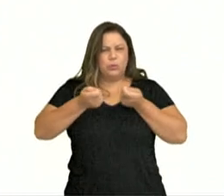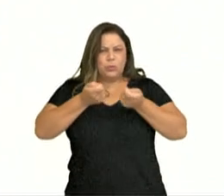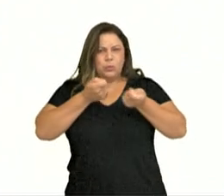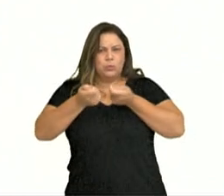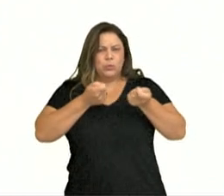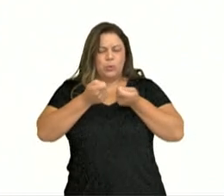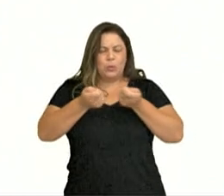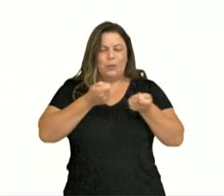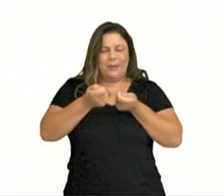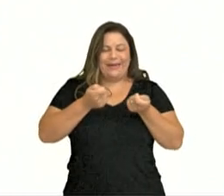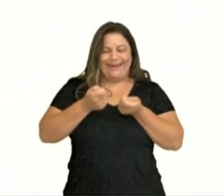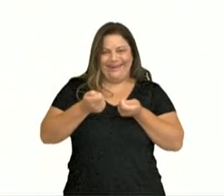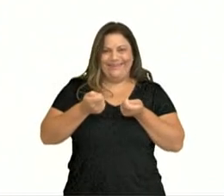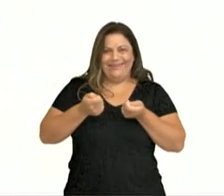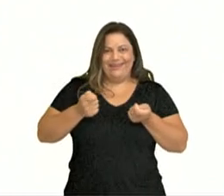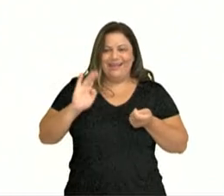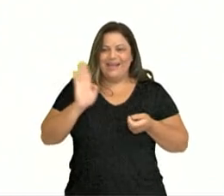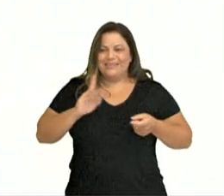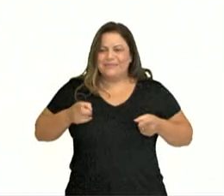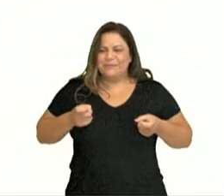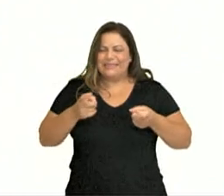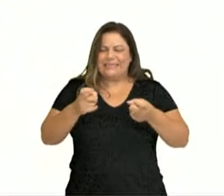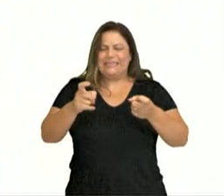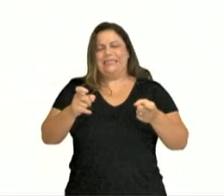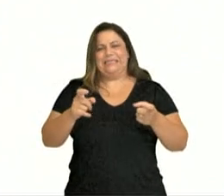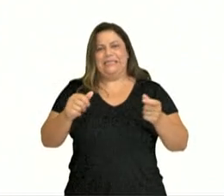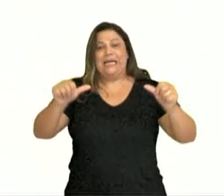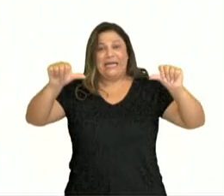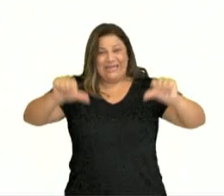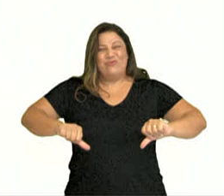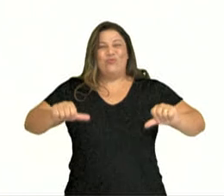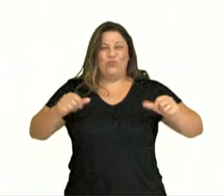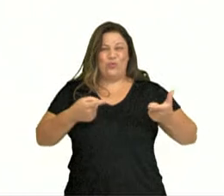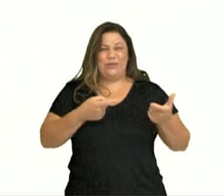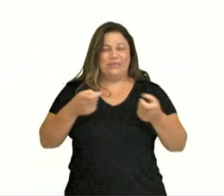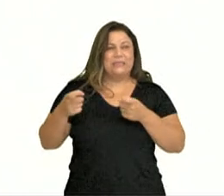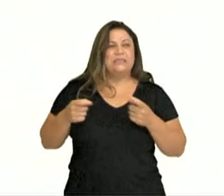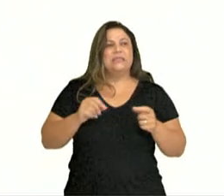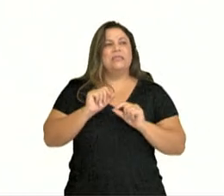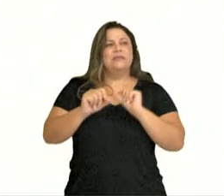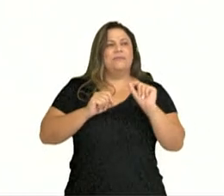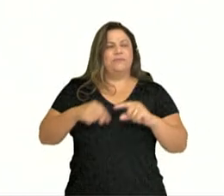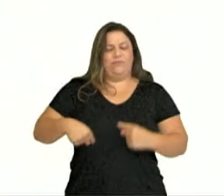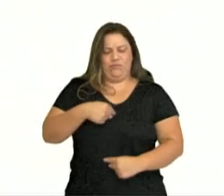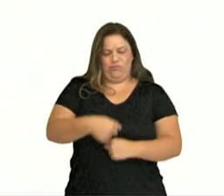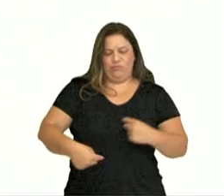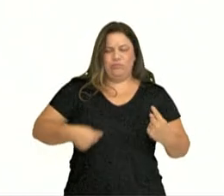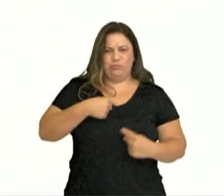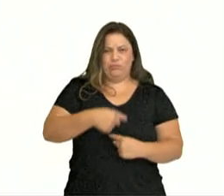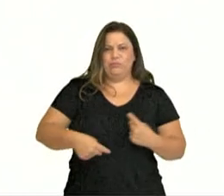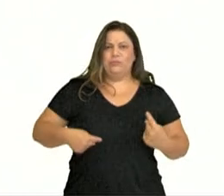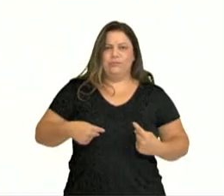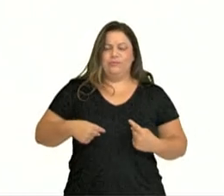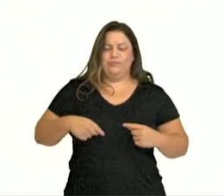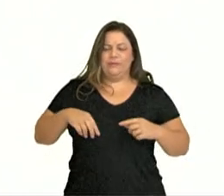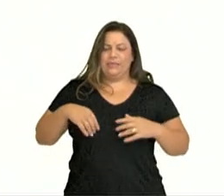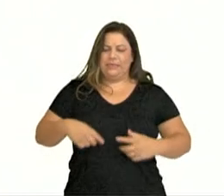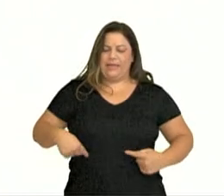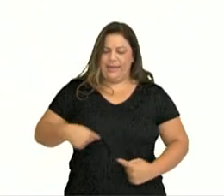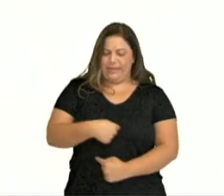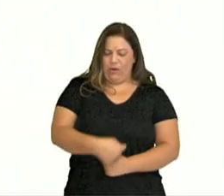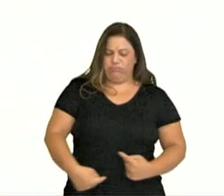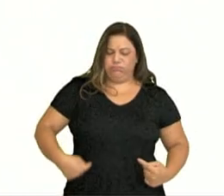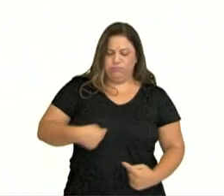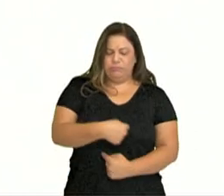das bactérias ruins, a manutenção do intestino saudável, funcionamento normal do nosso sistema, né?